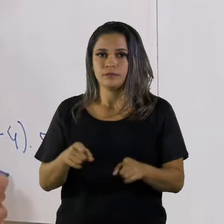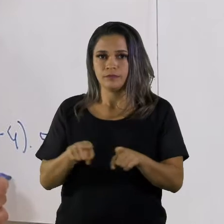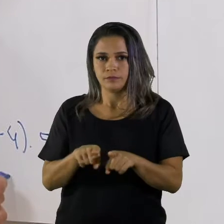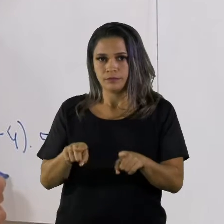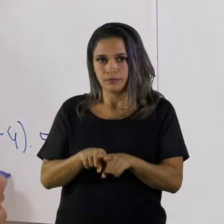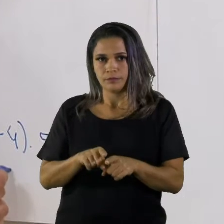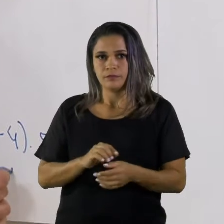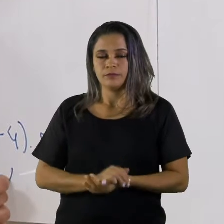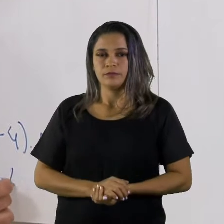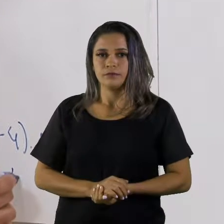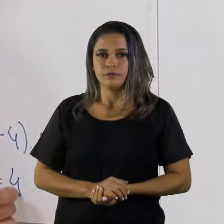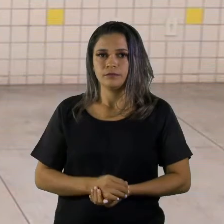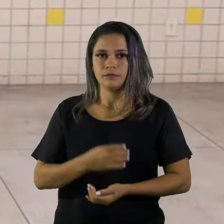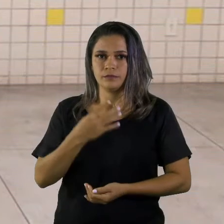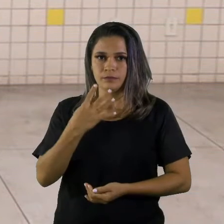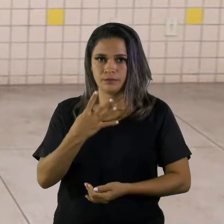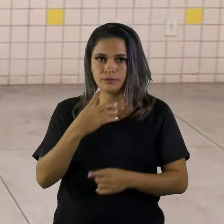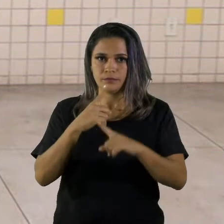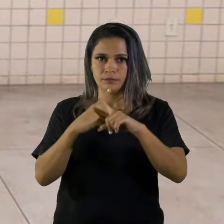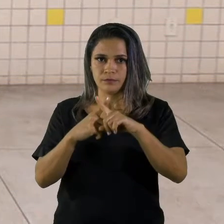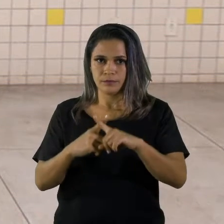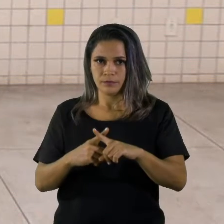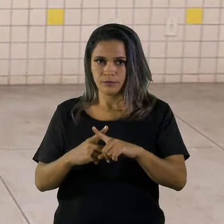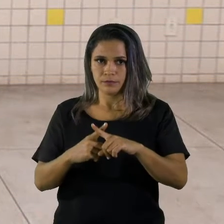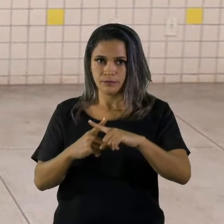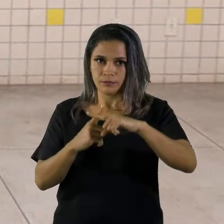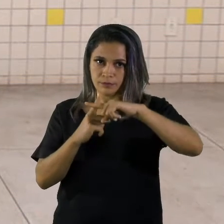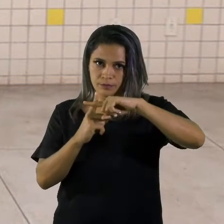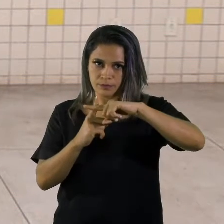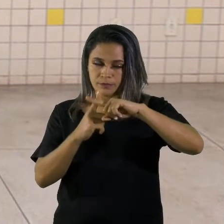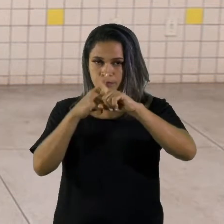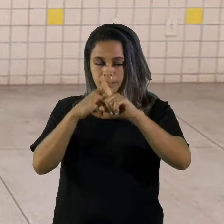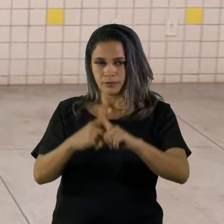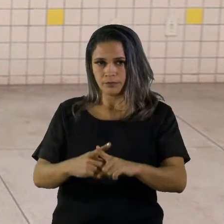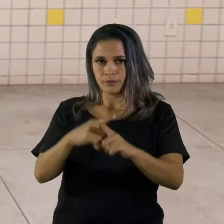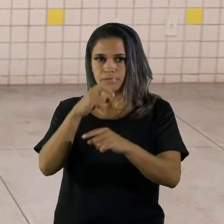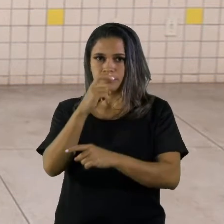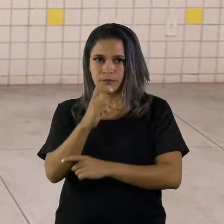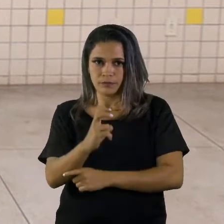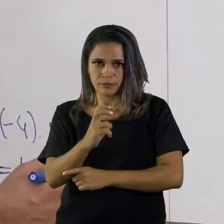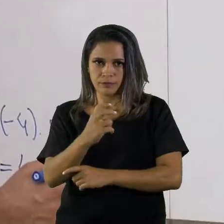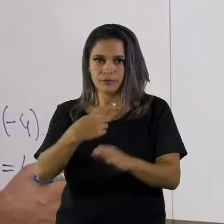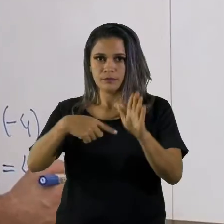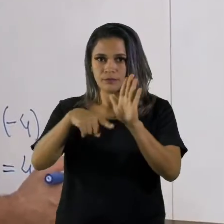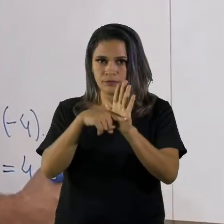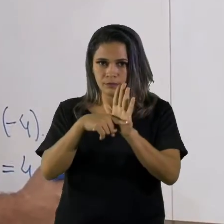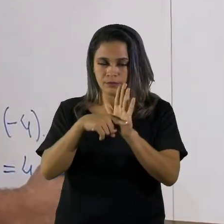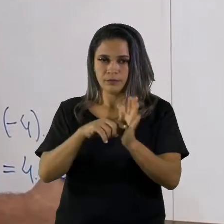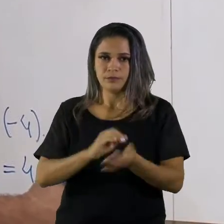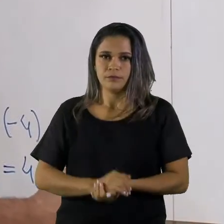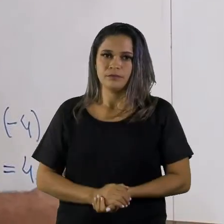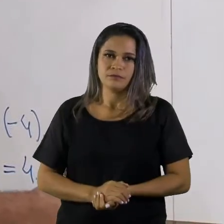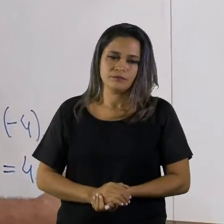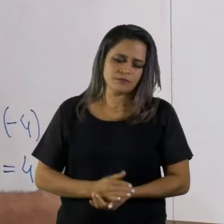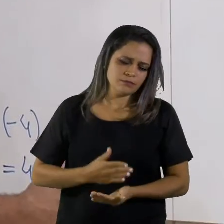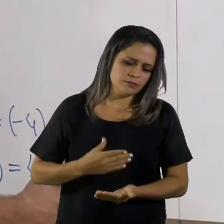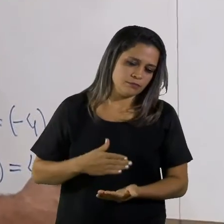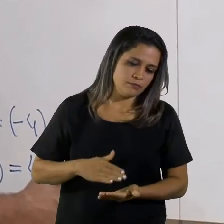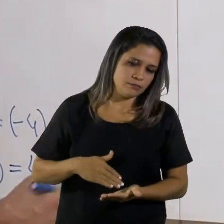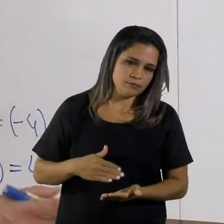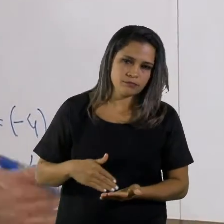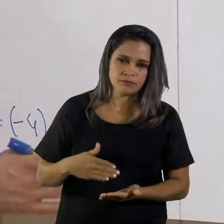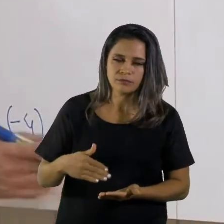fazer 4 positivo multiplicado por 5 negativo. E todas